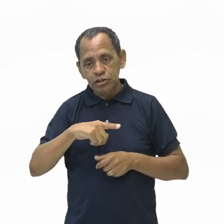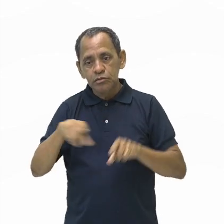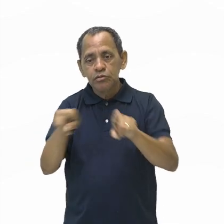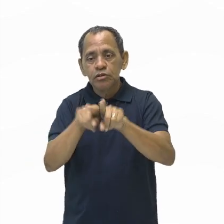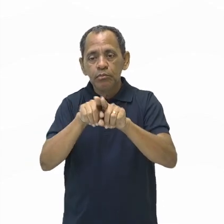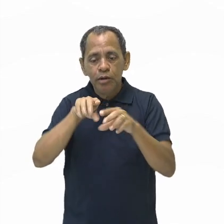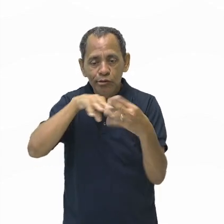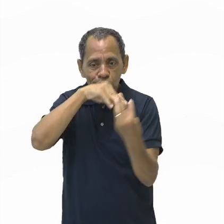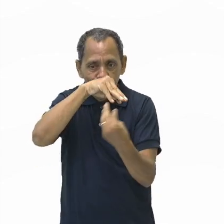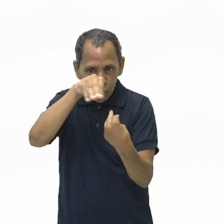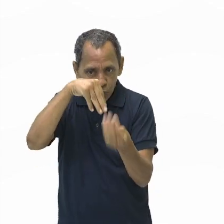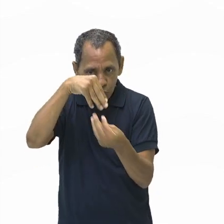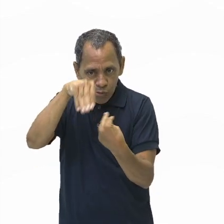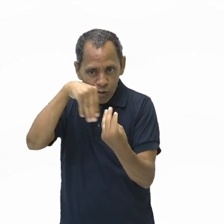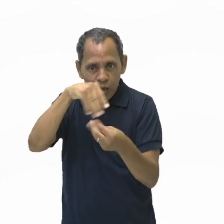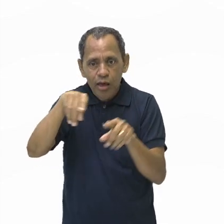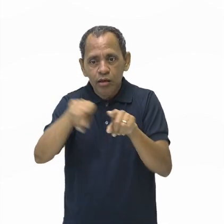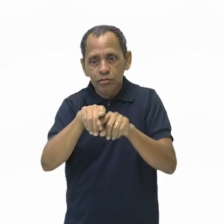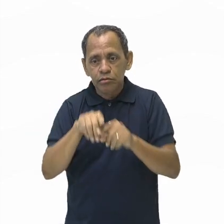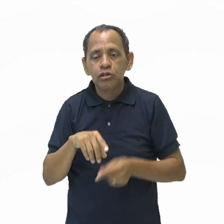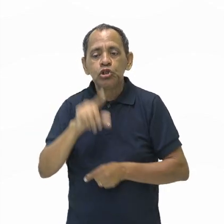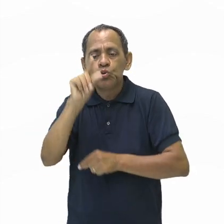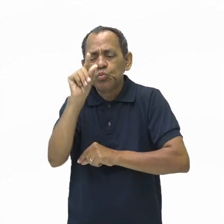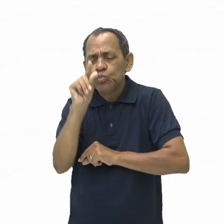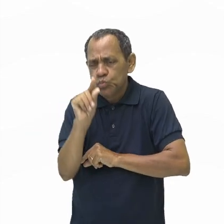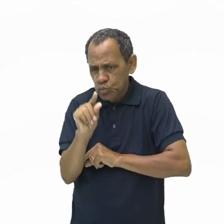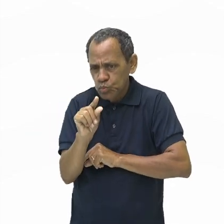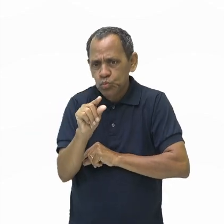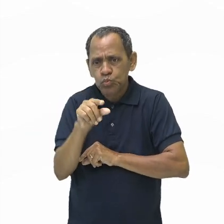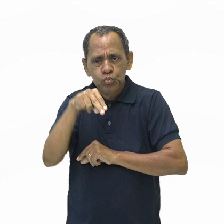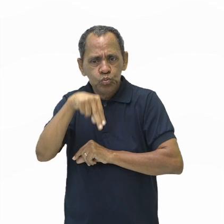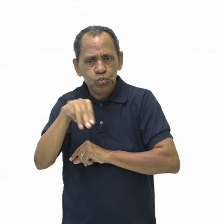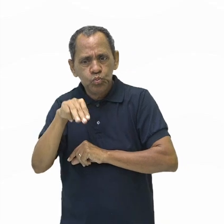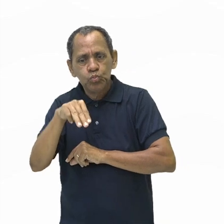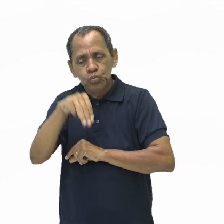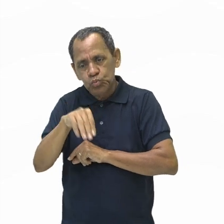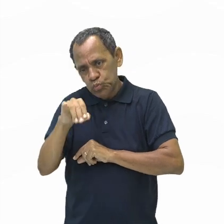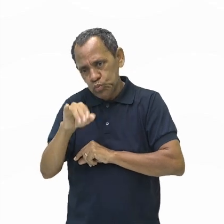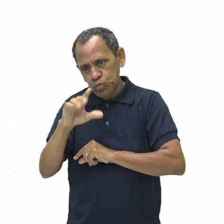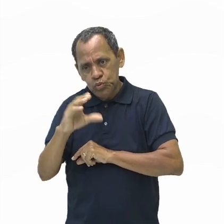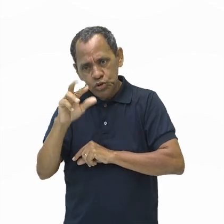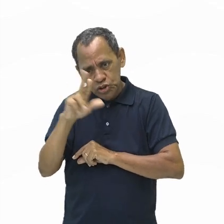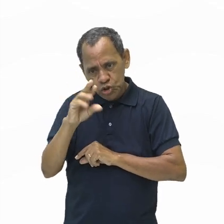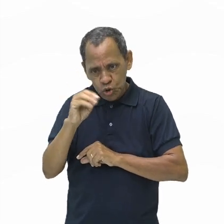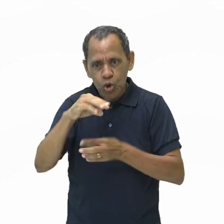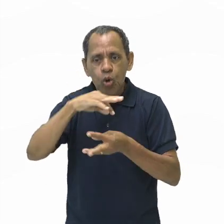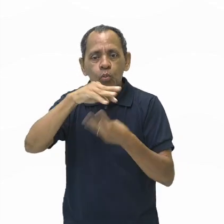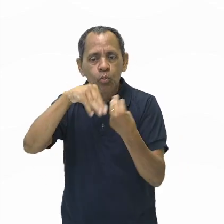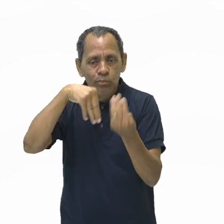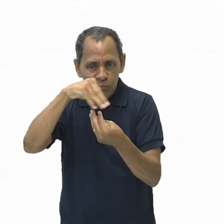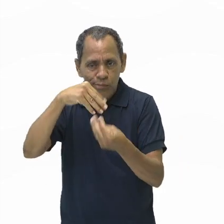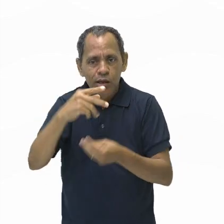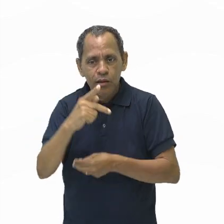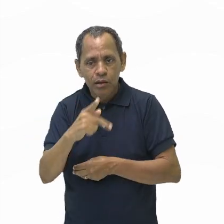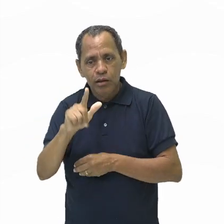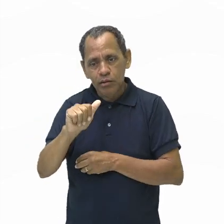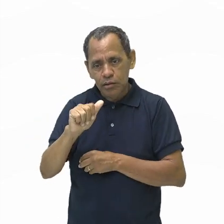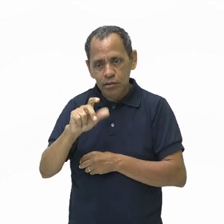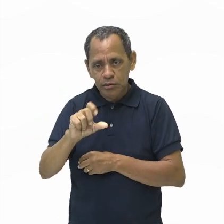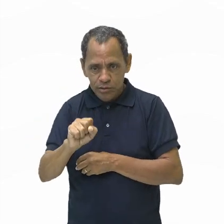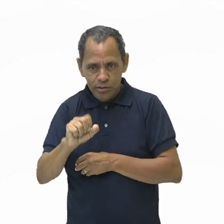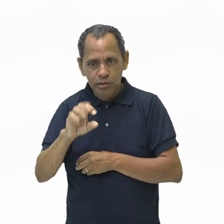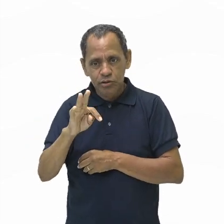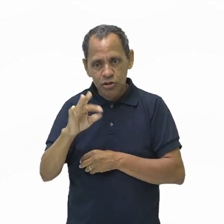e microplásticos, essas partículas de plástico que se acumulam no solo, afetando a sua